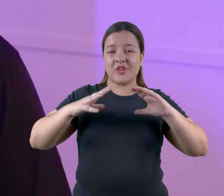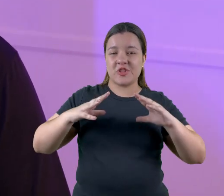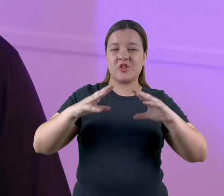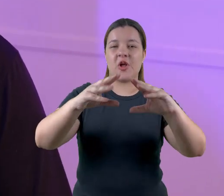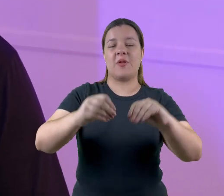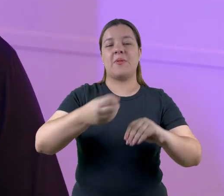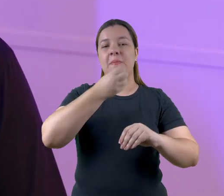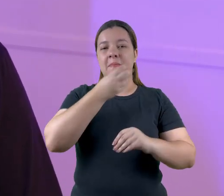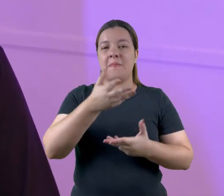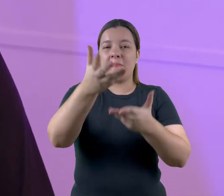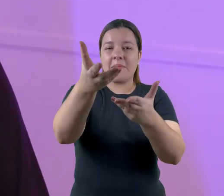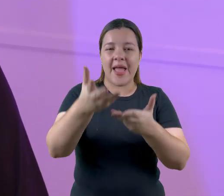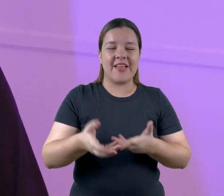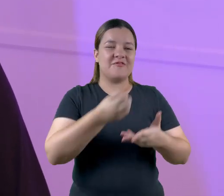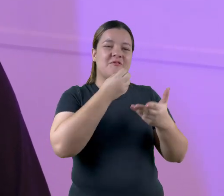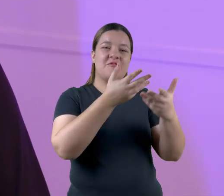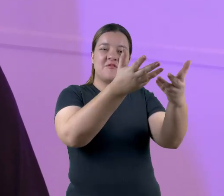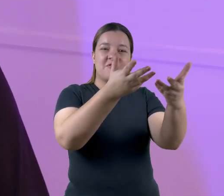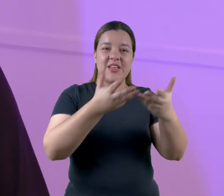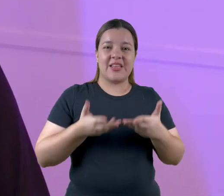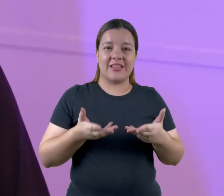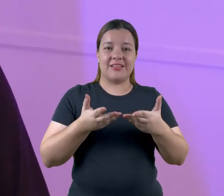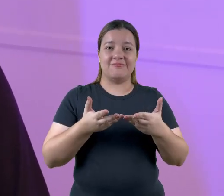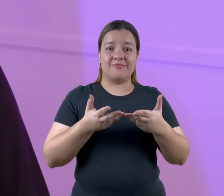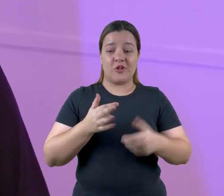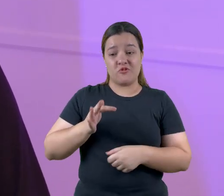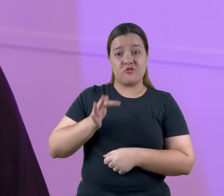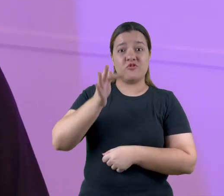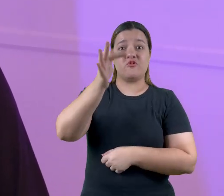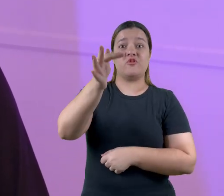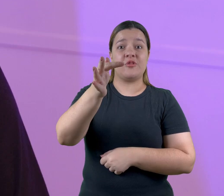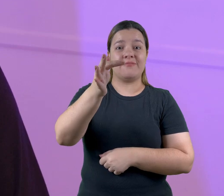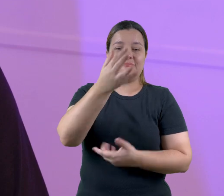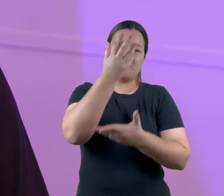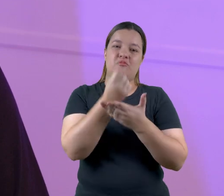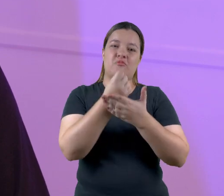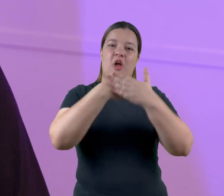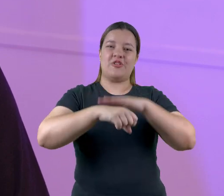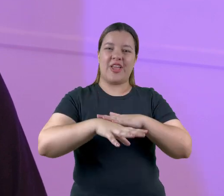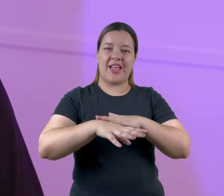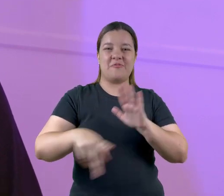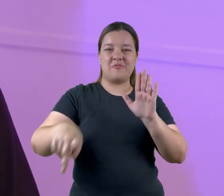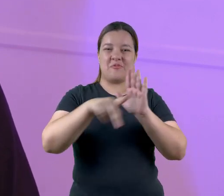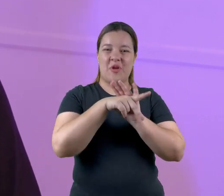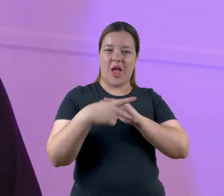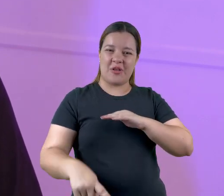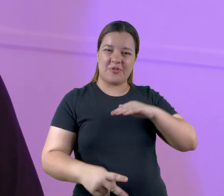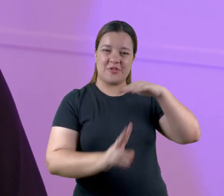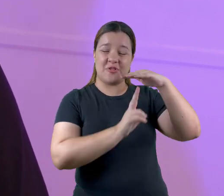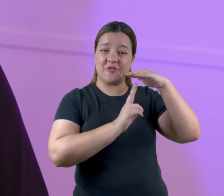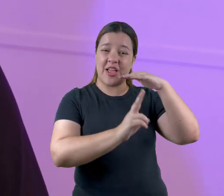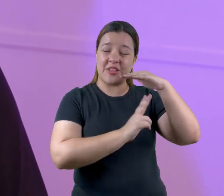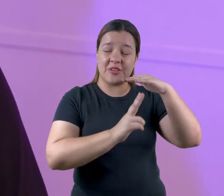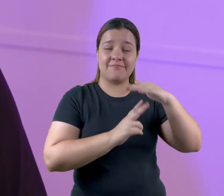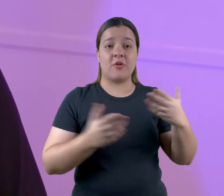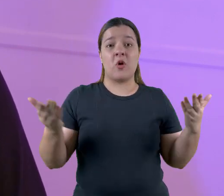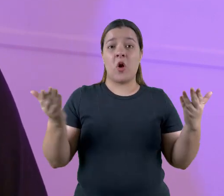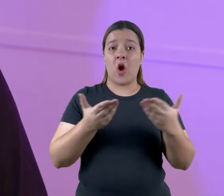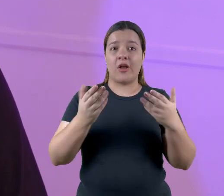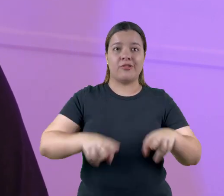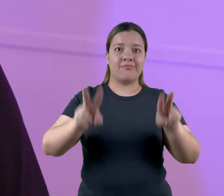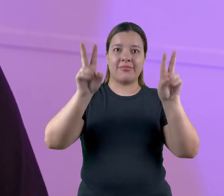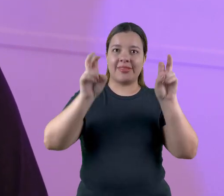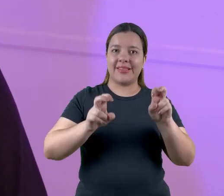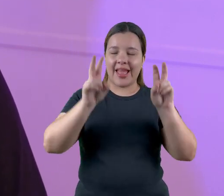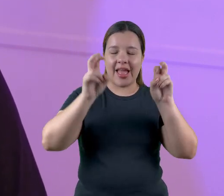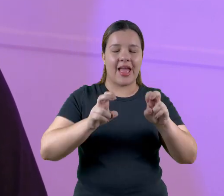sejam todos bem-vindos e bem-vindas ao futuros nosso podcast do venturos hoje mais